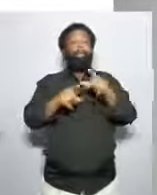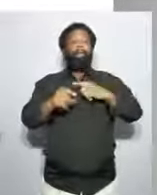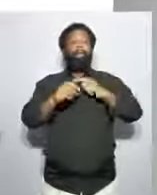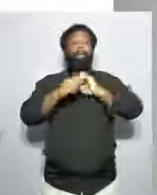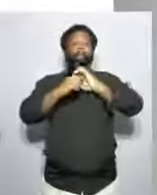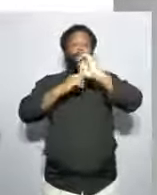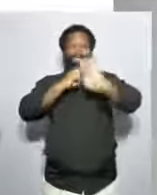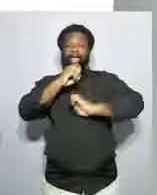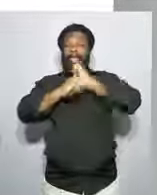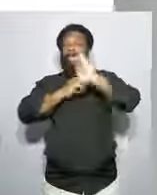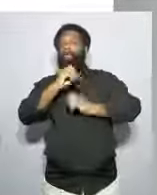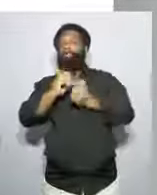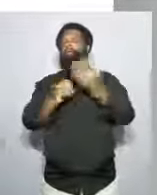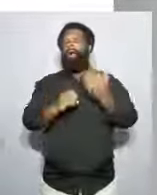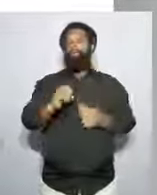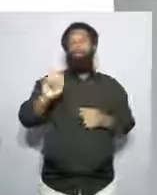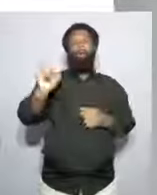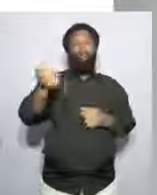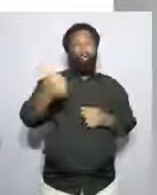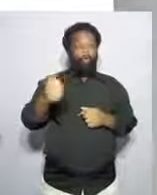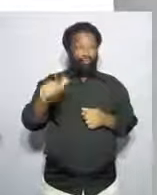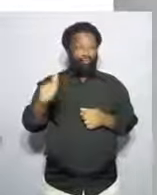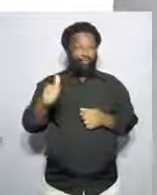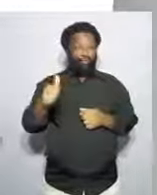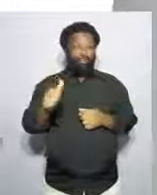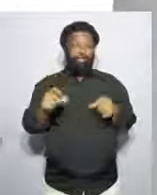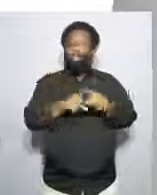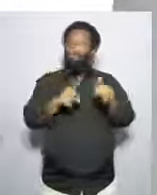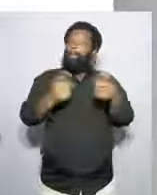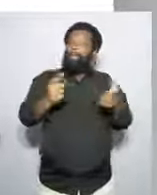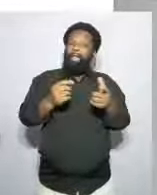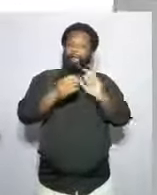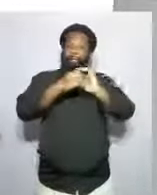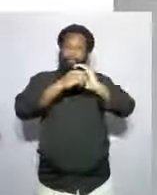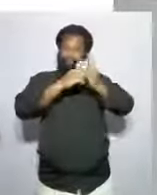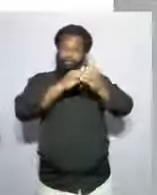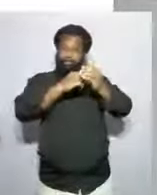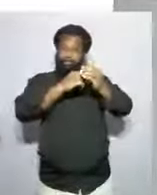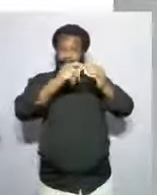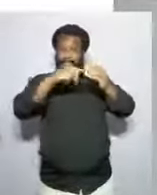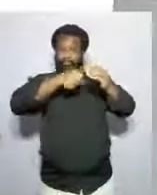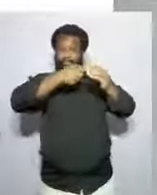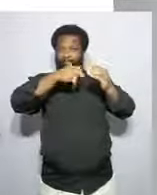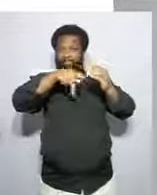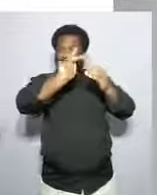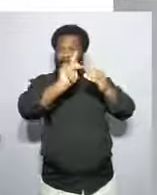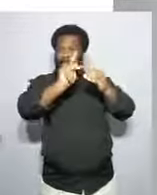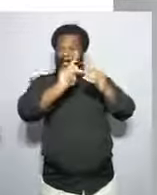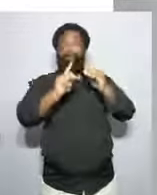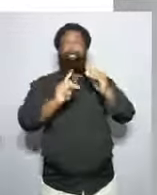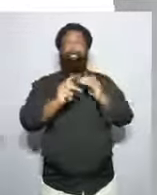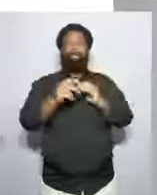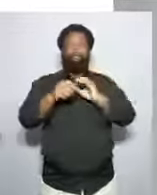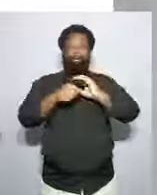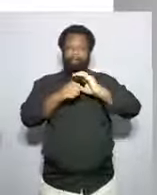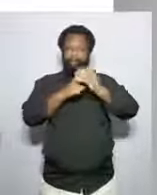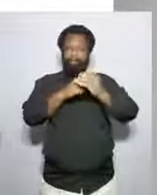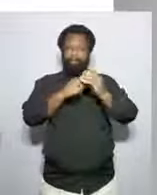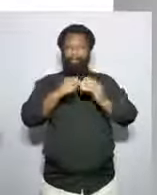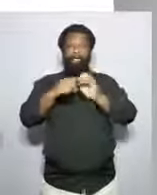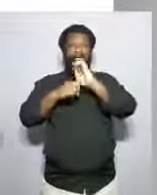11 elétrons, já que ele é neutro. Então, a camada K, que é a primeira, tem 2